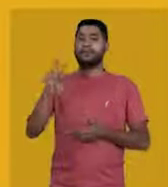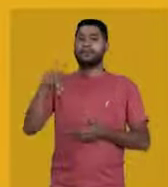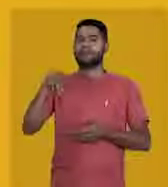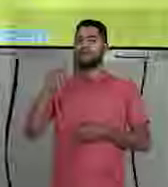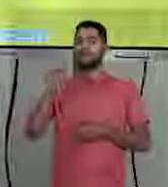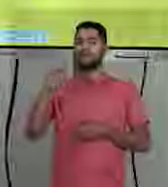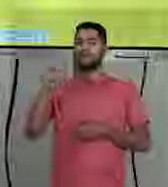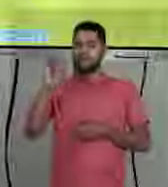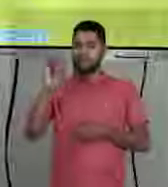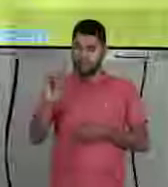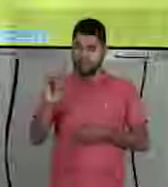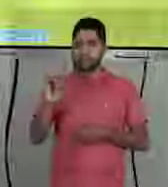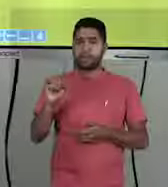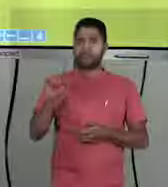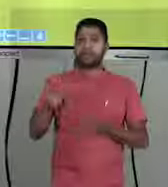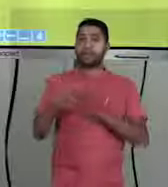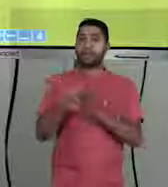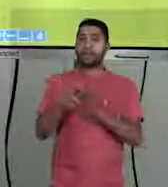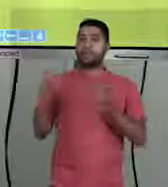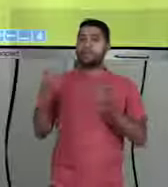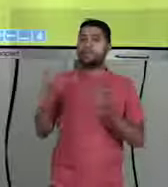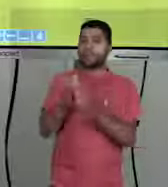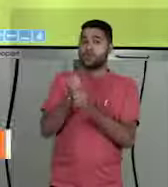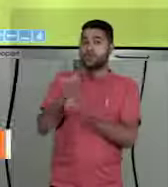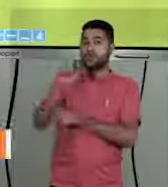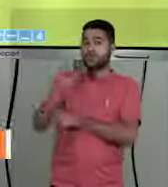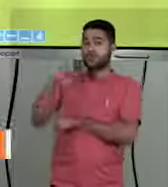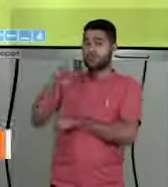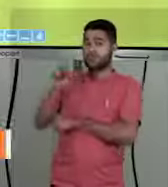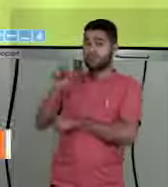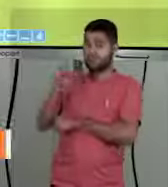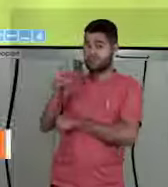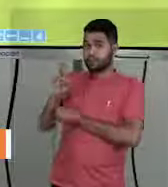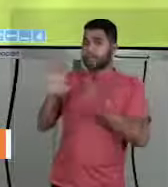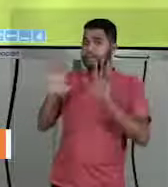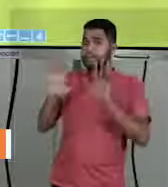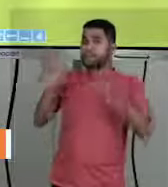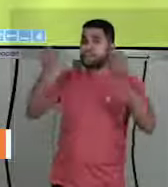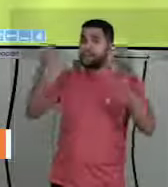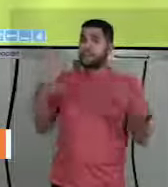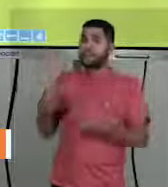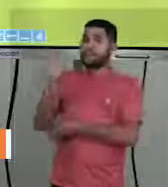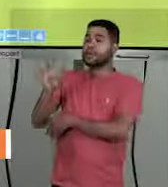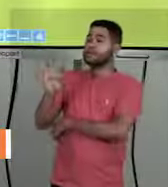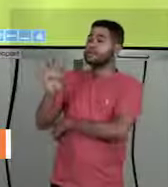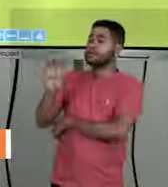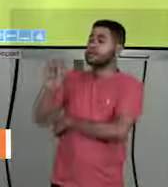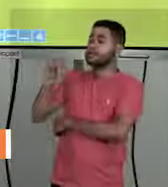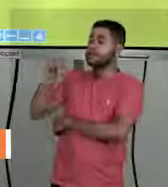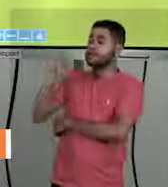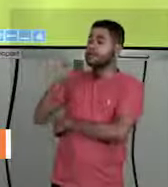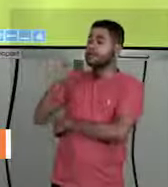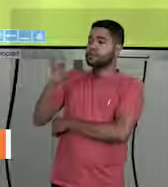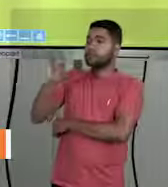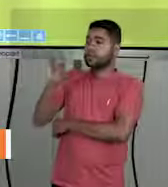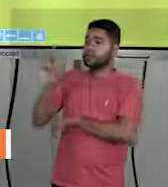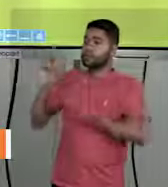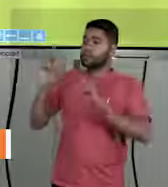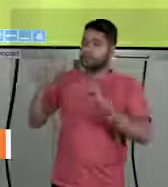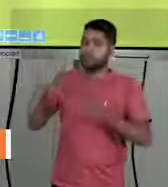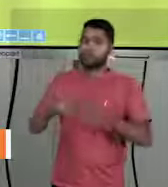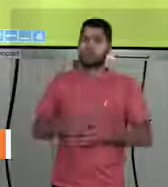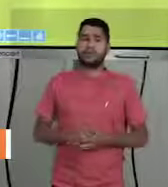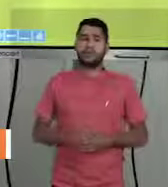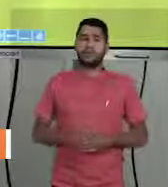de corrente elétrica, que é medida por amperagem. Agora nós estamos falando de tensão elétrica, é diferente, tá? Então,